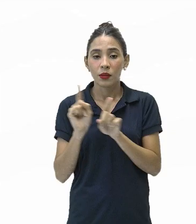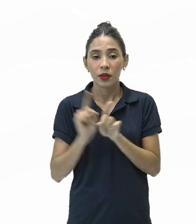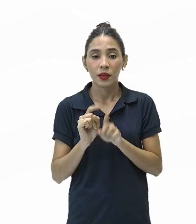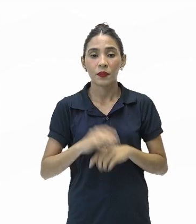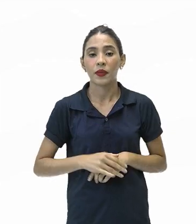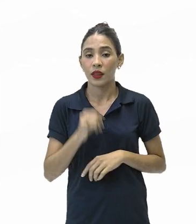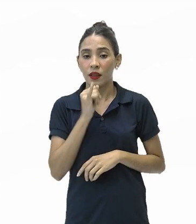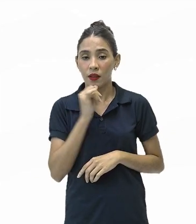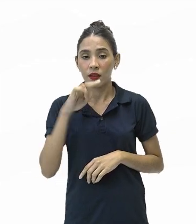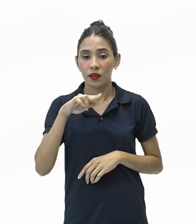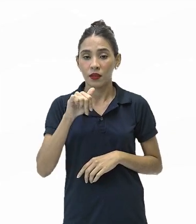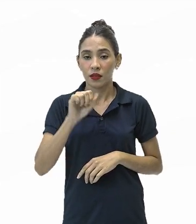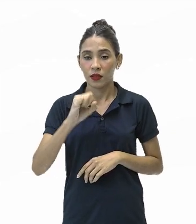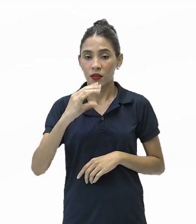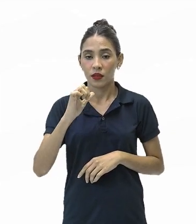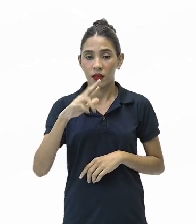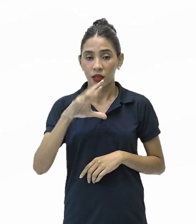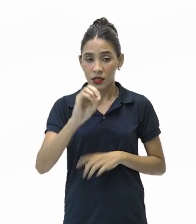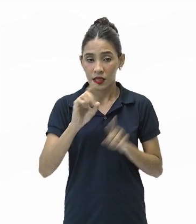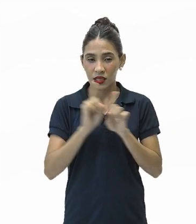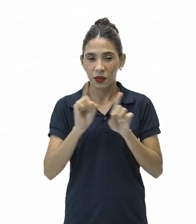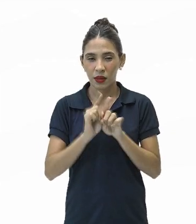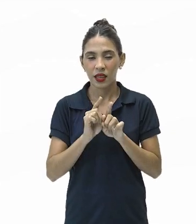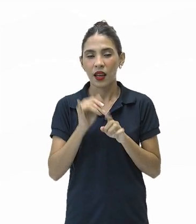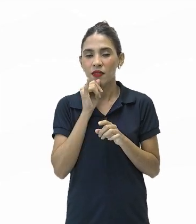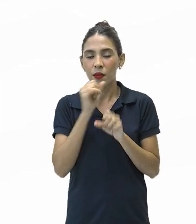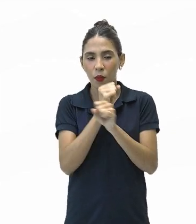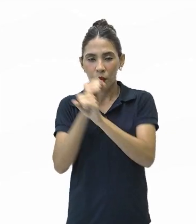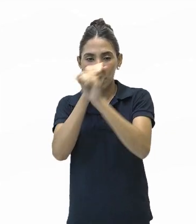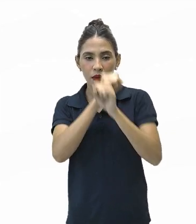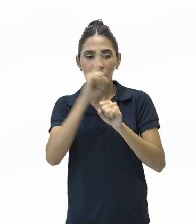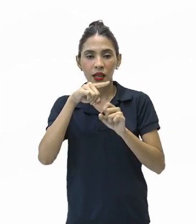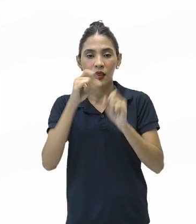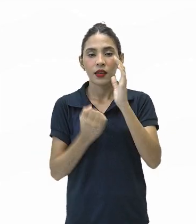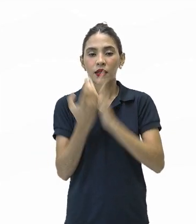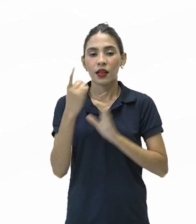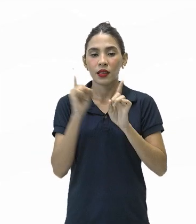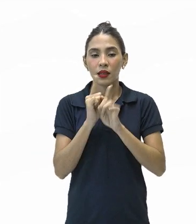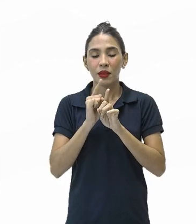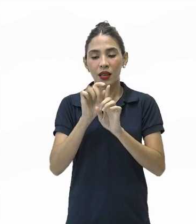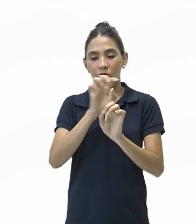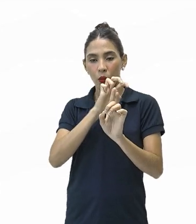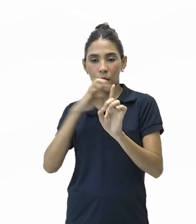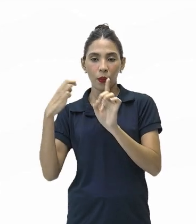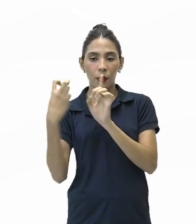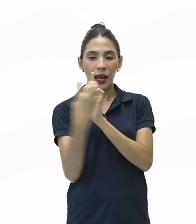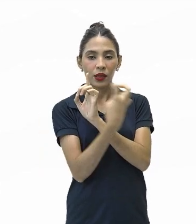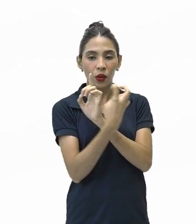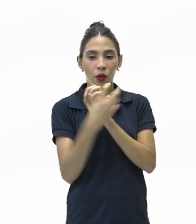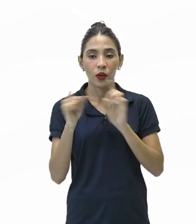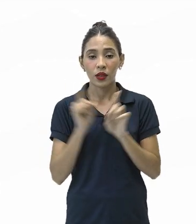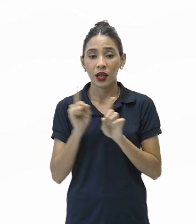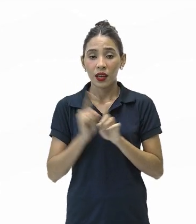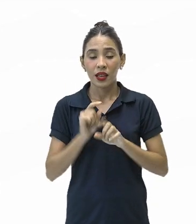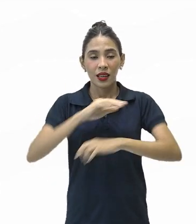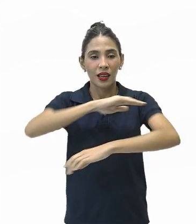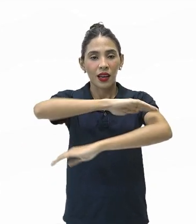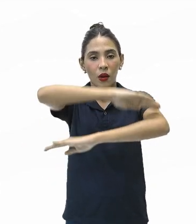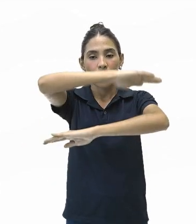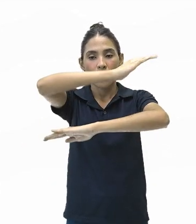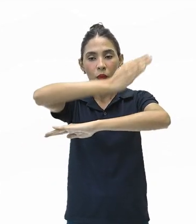olhos d'água também, né, num raio de proteção que é estabelecido ao seu redor. E os topos de